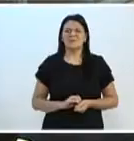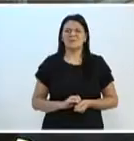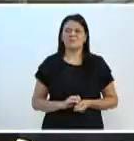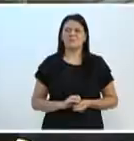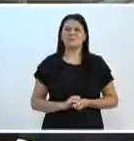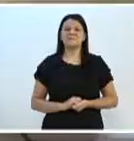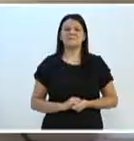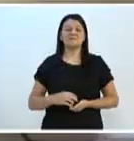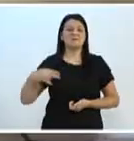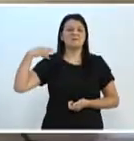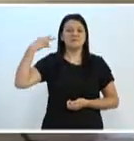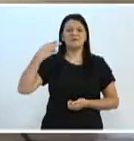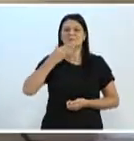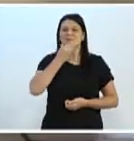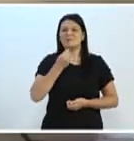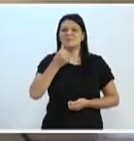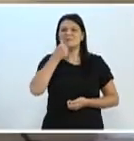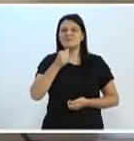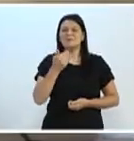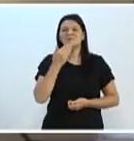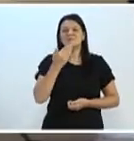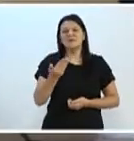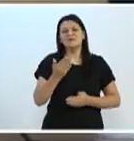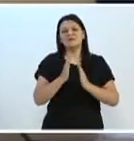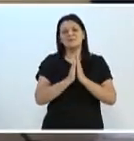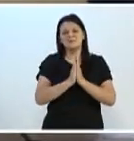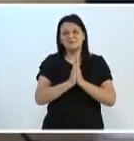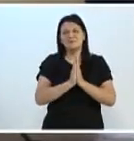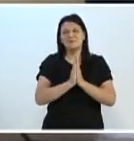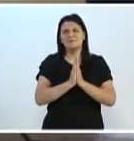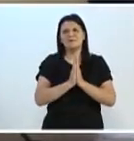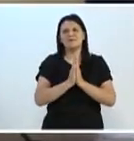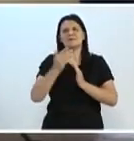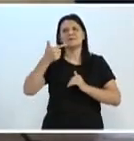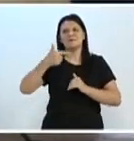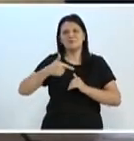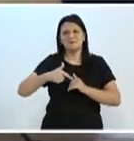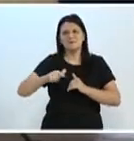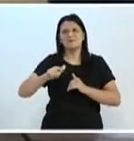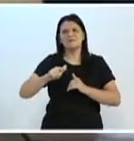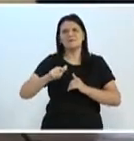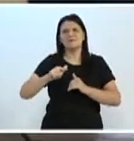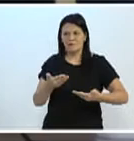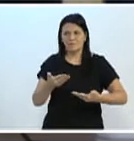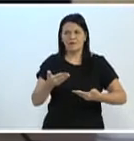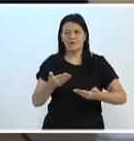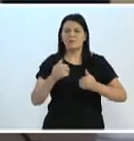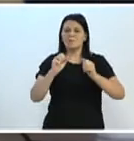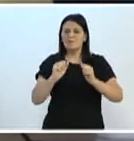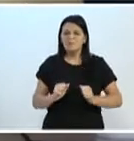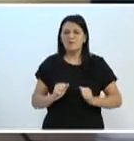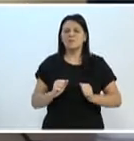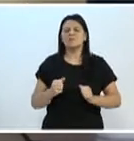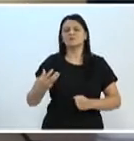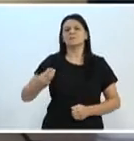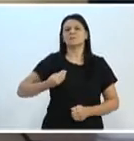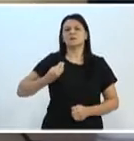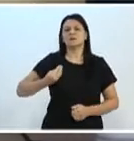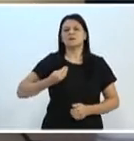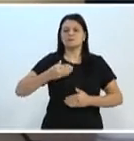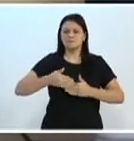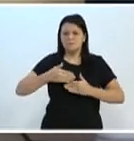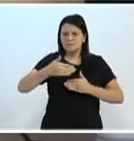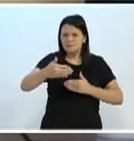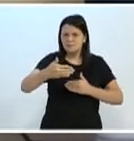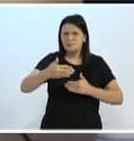Colegas vereadores e vereadoras, peço, por favor, mais uma vez, encarecidamente, para que venham até aqui e possa, com a presença, seguir